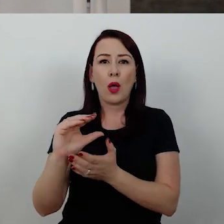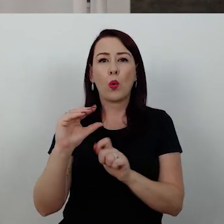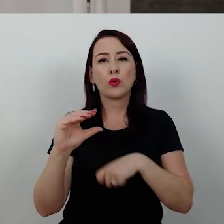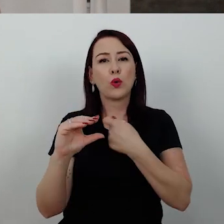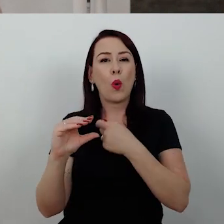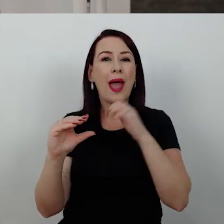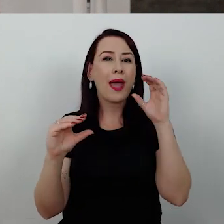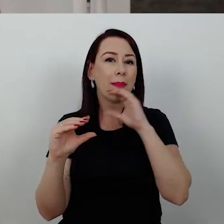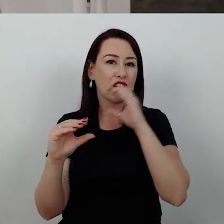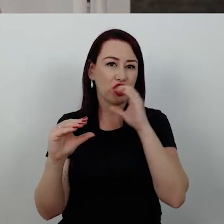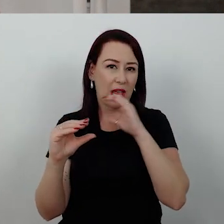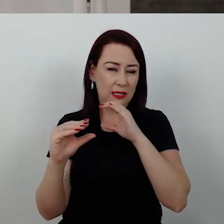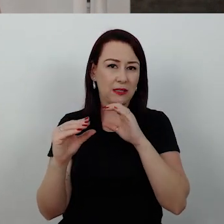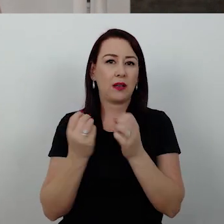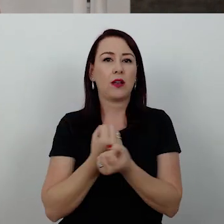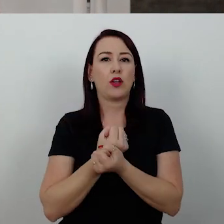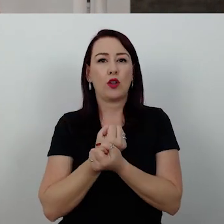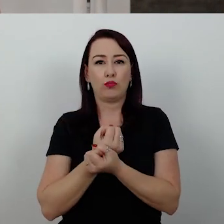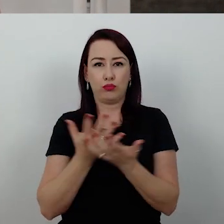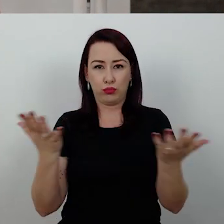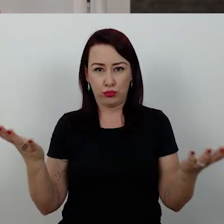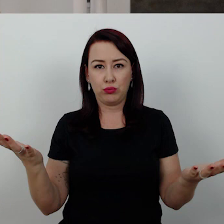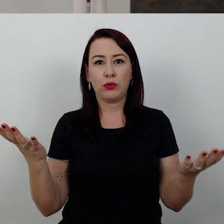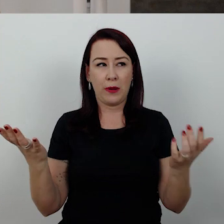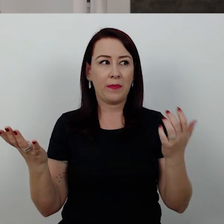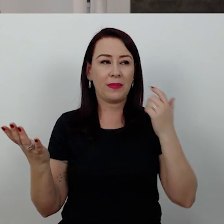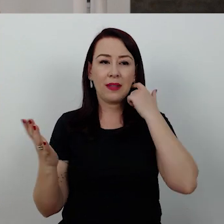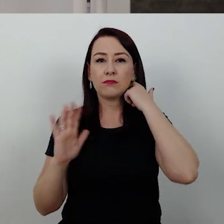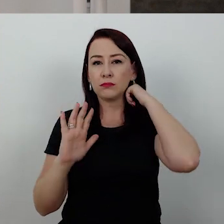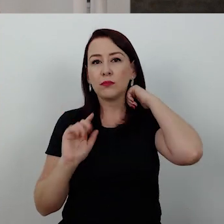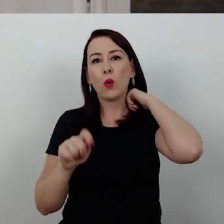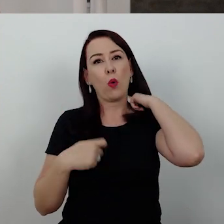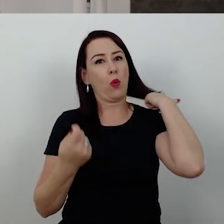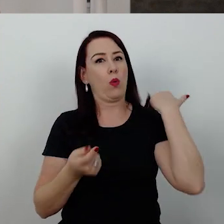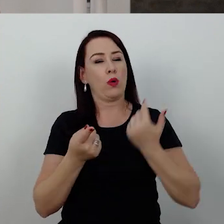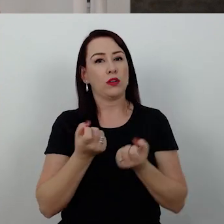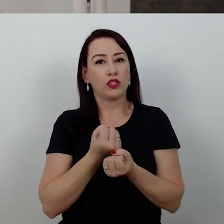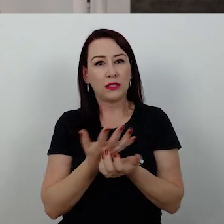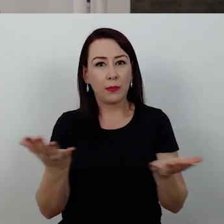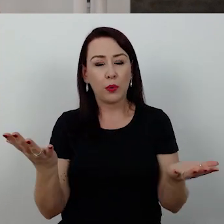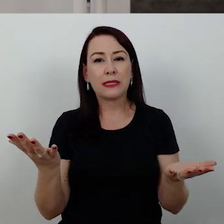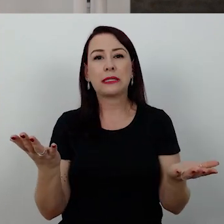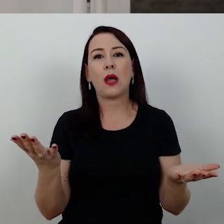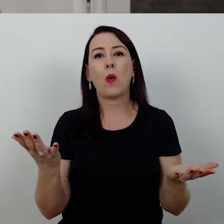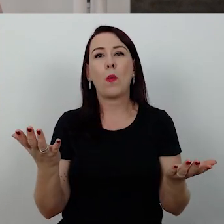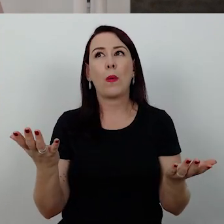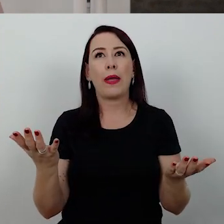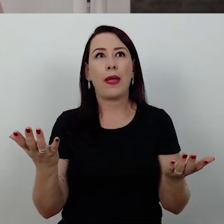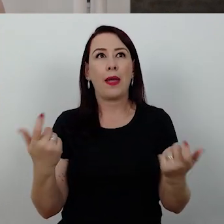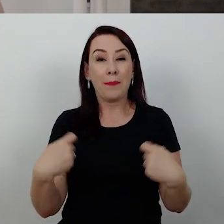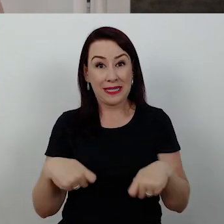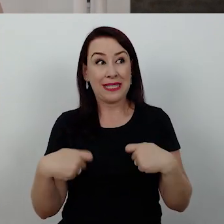gente. É uma distribuição, né? Esse é o meu ponto de vista. Uma distribuição de um recurso que precisava